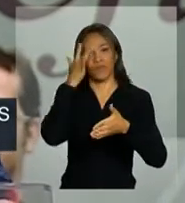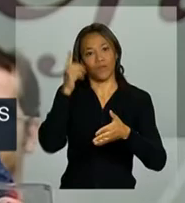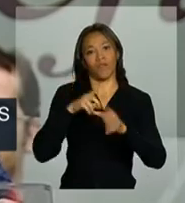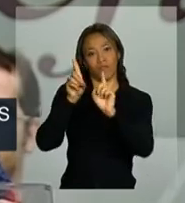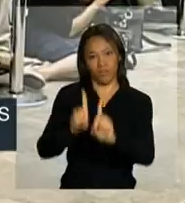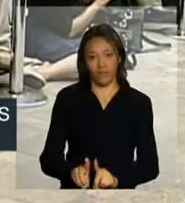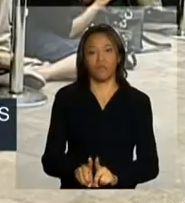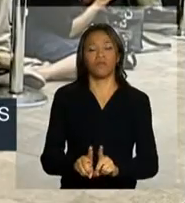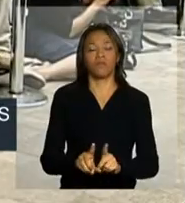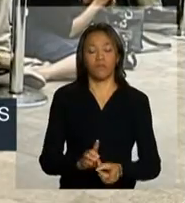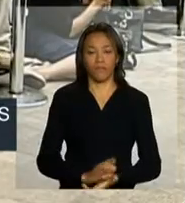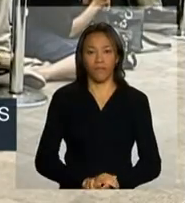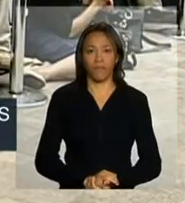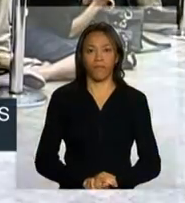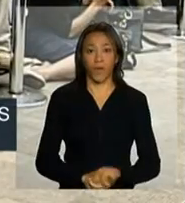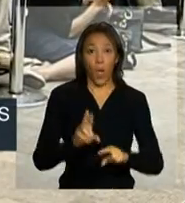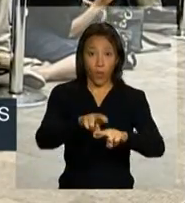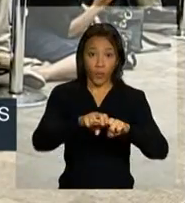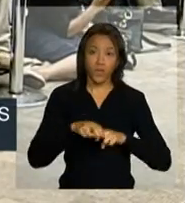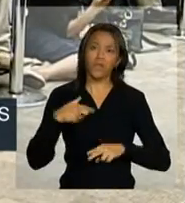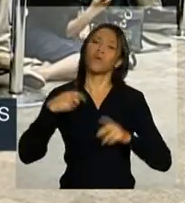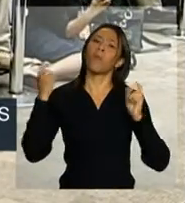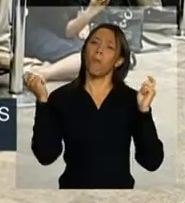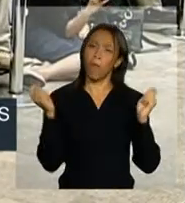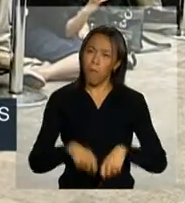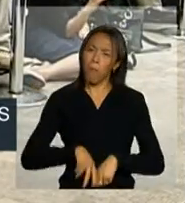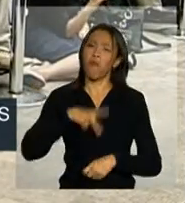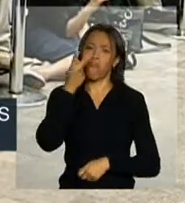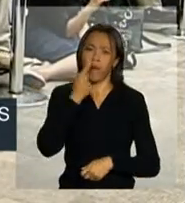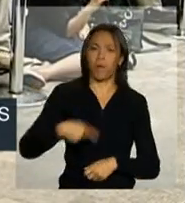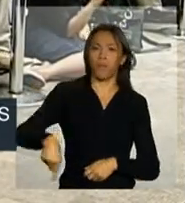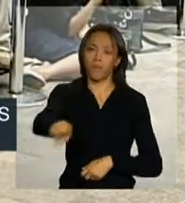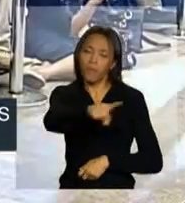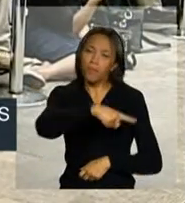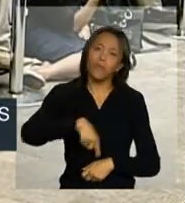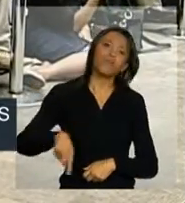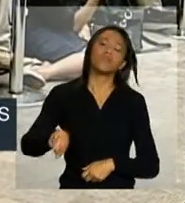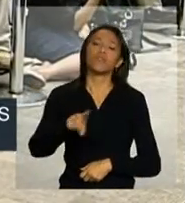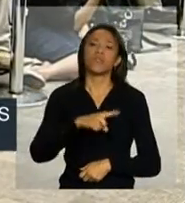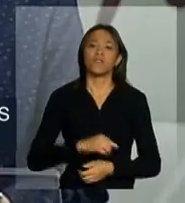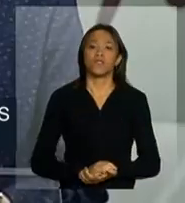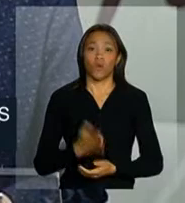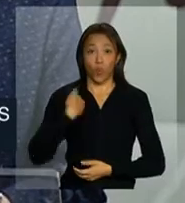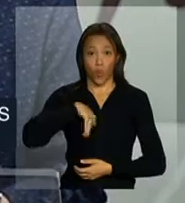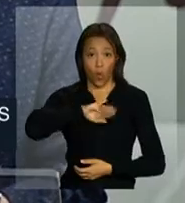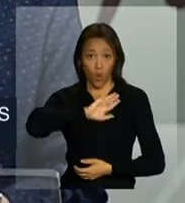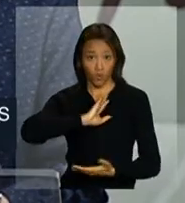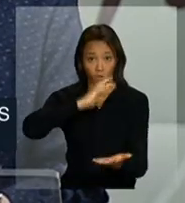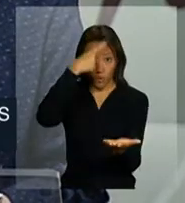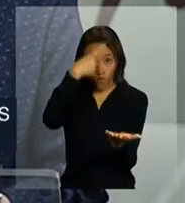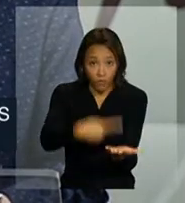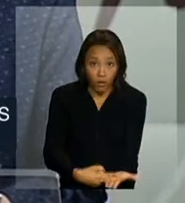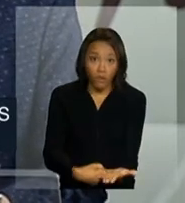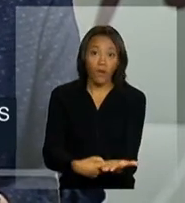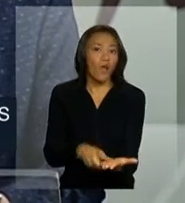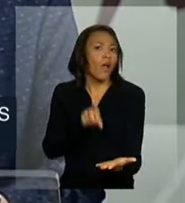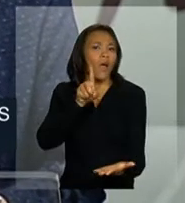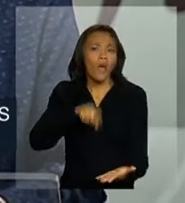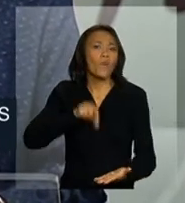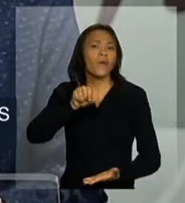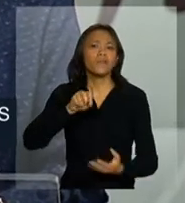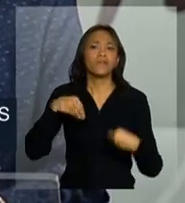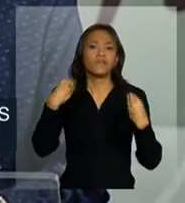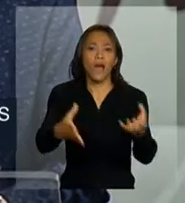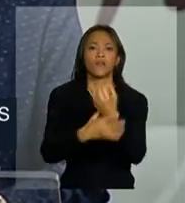deficiência. Por isso, eu posso dizer a vocês uma coisa: o nosso compromisso é o de